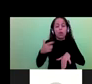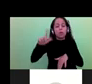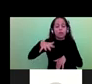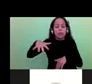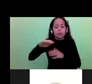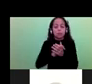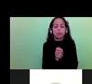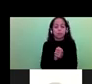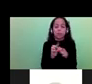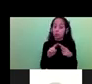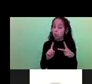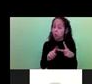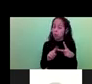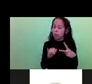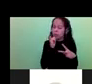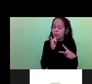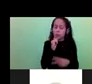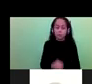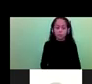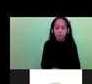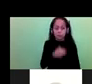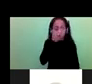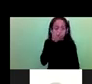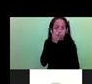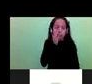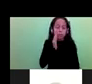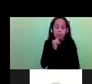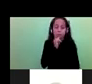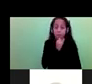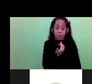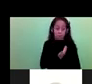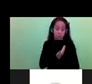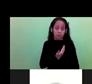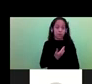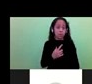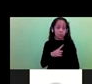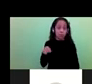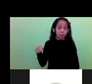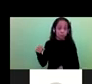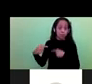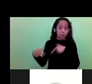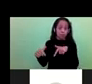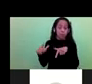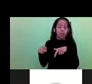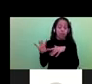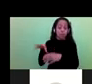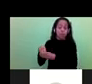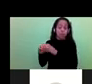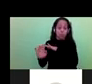Vou dar dois exemplos para vocês. Eu tenho uma amiga que trabalha numa